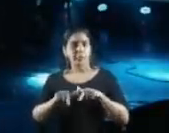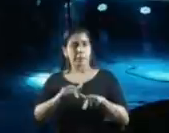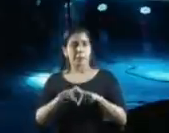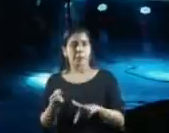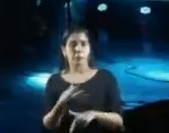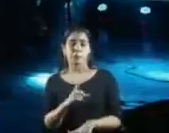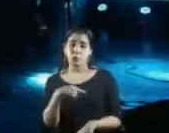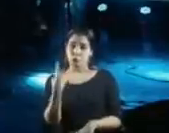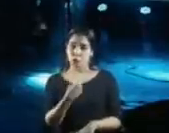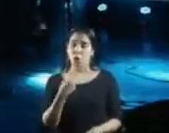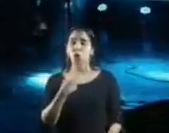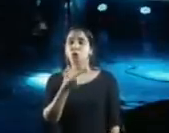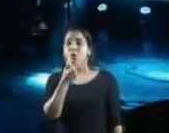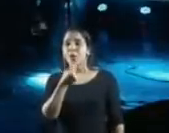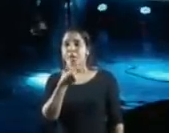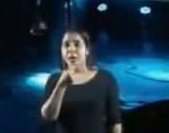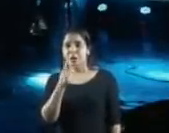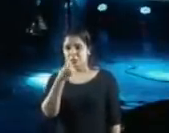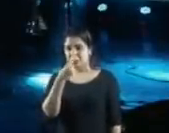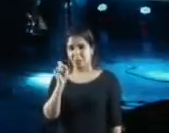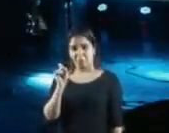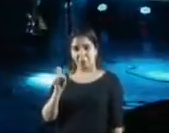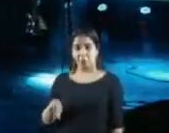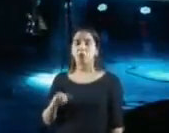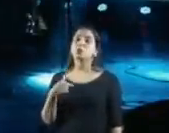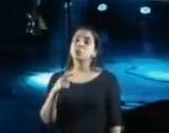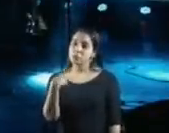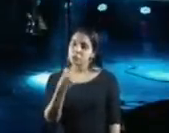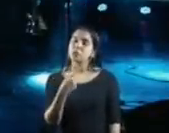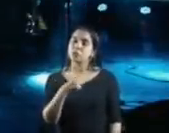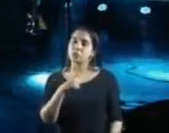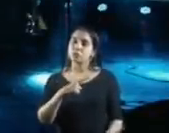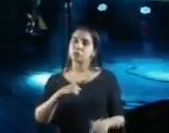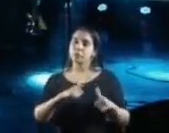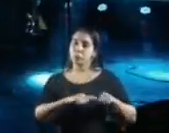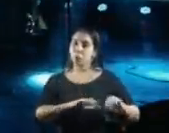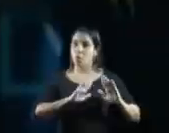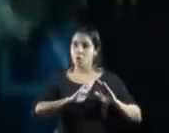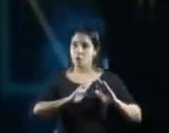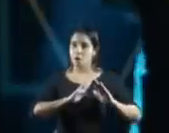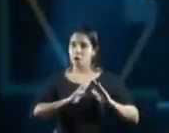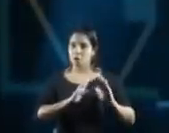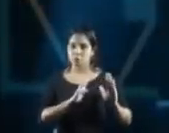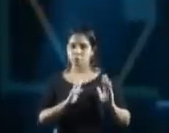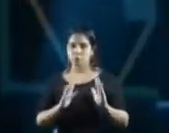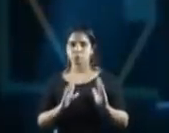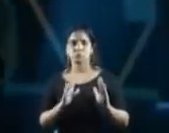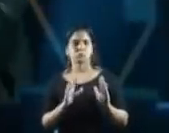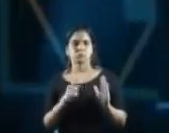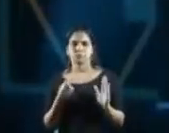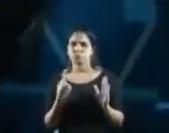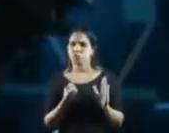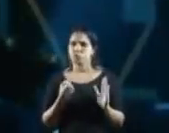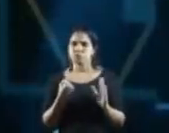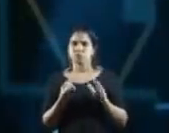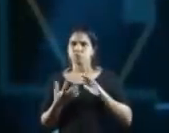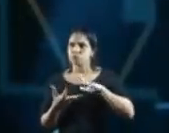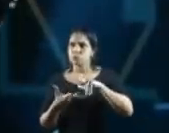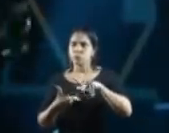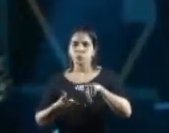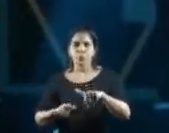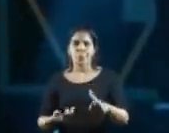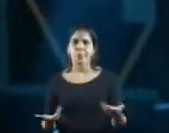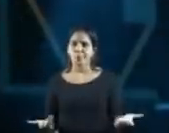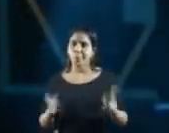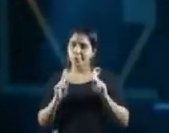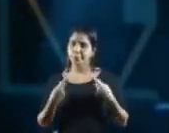dos Garotos Podres estivemos um tempo em casa, né? Isolados do resto do mundo e da